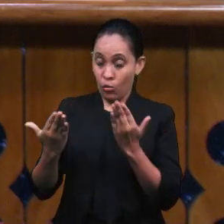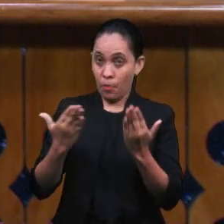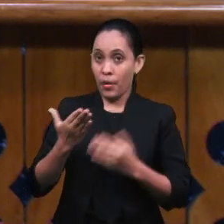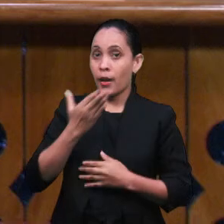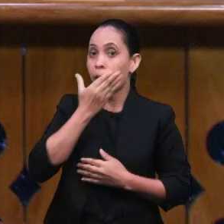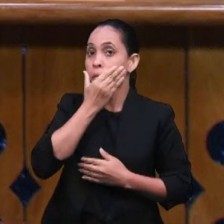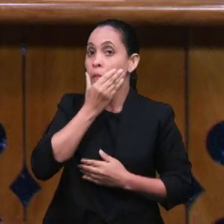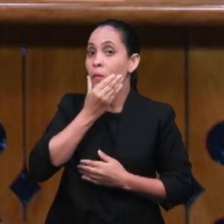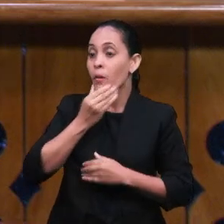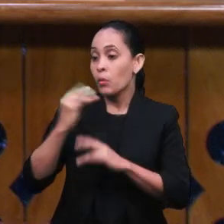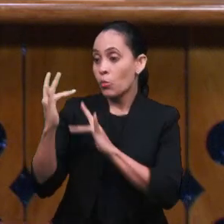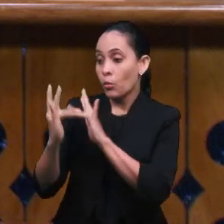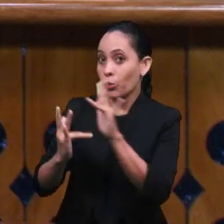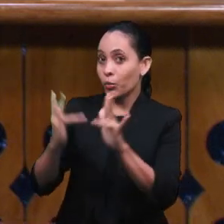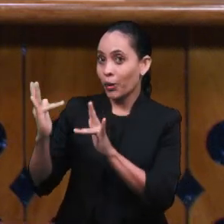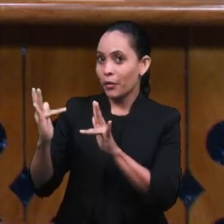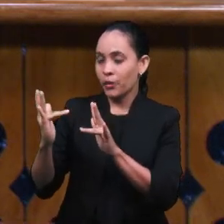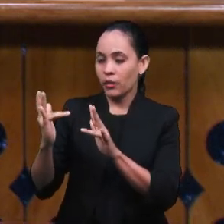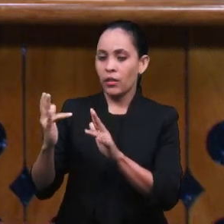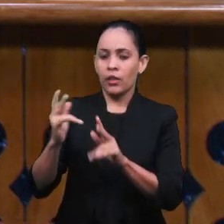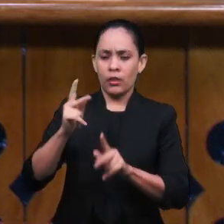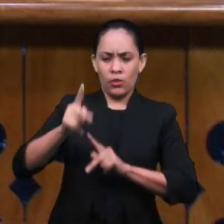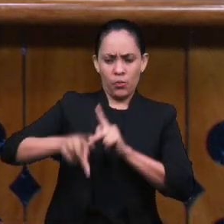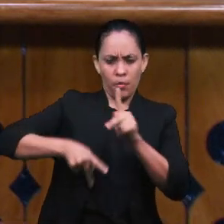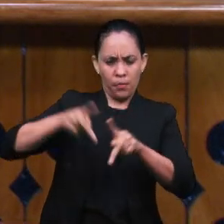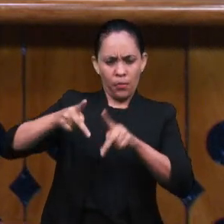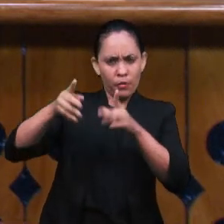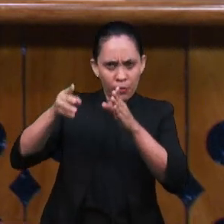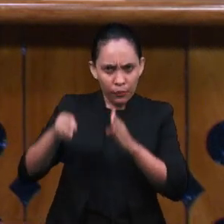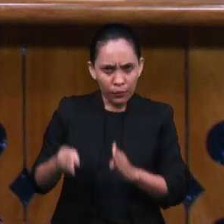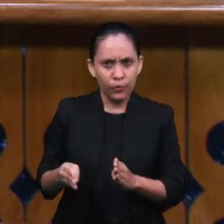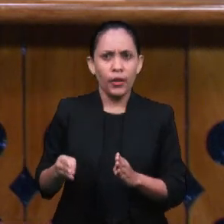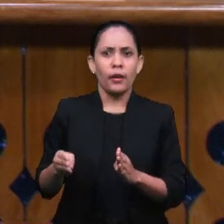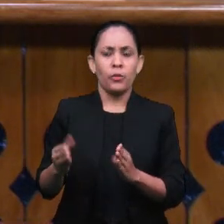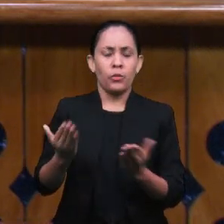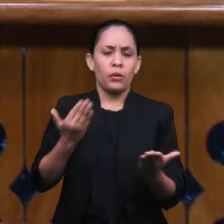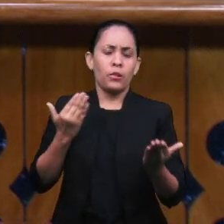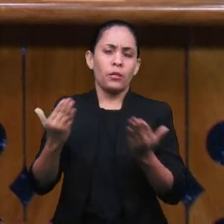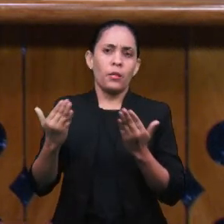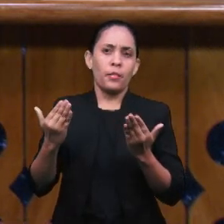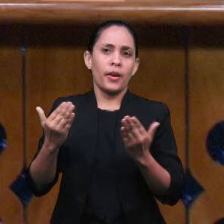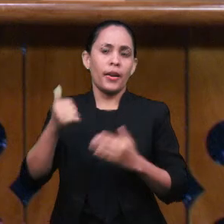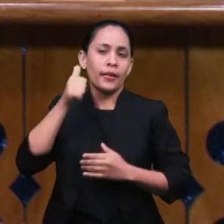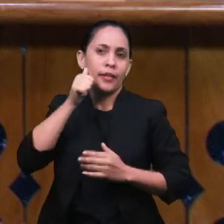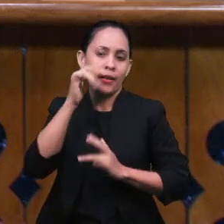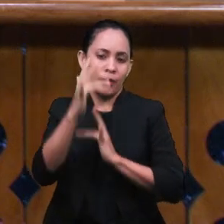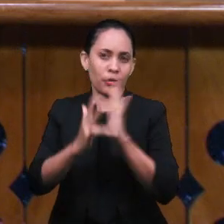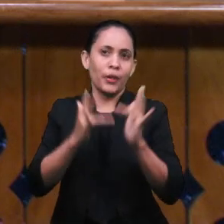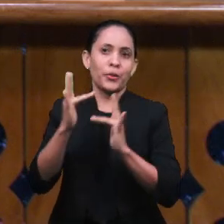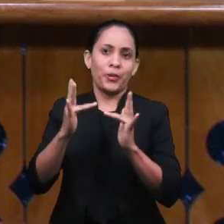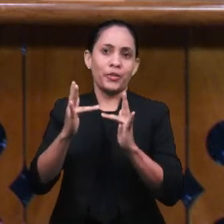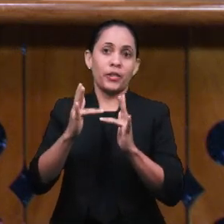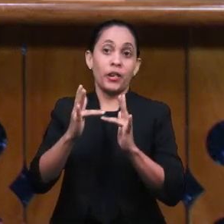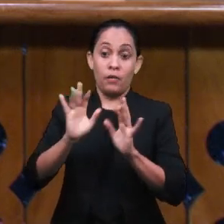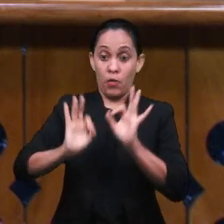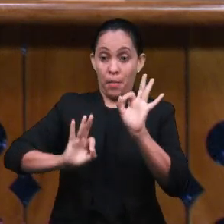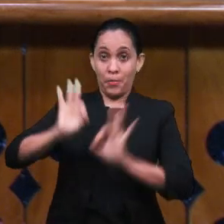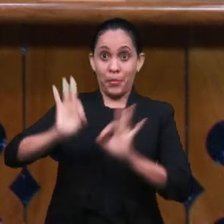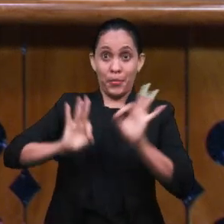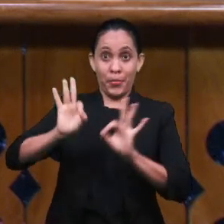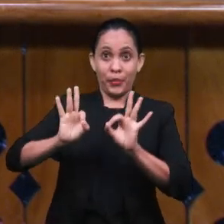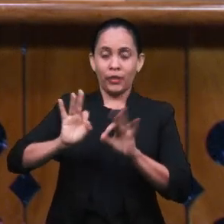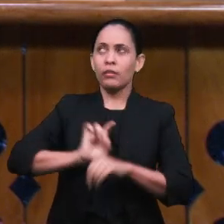é uma história muito bem colocada, porque ela foi programada na eternidade. Não foi